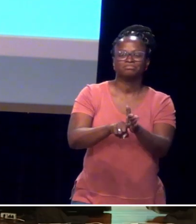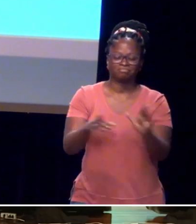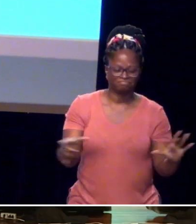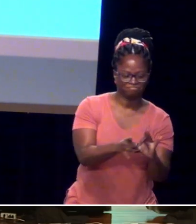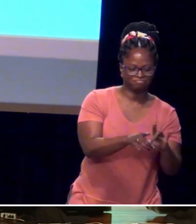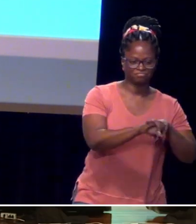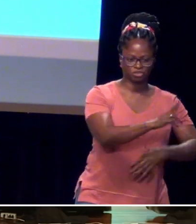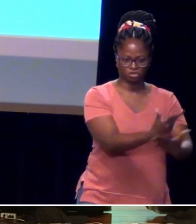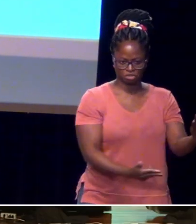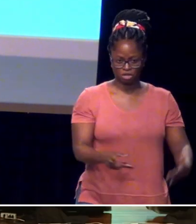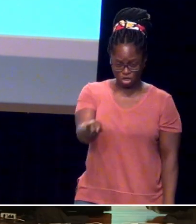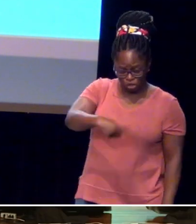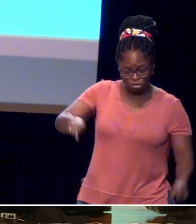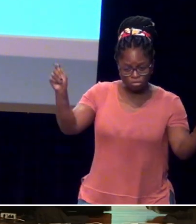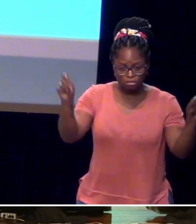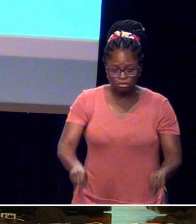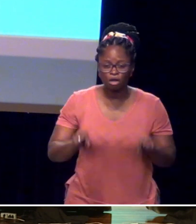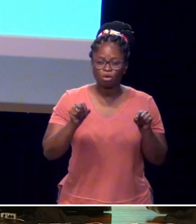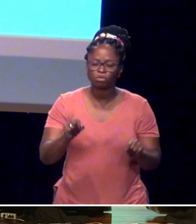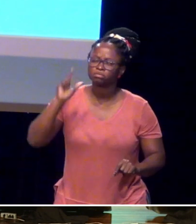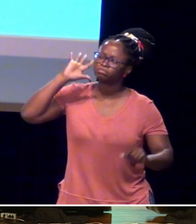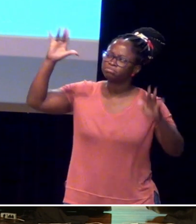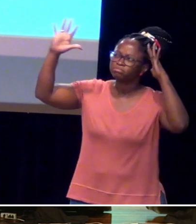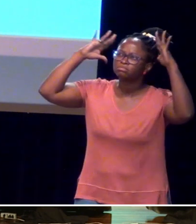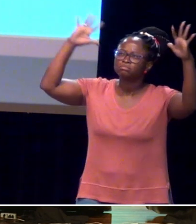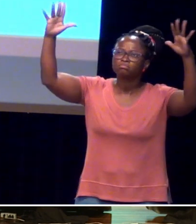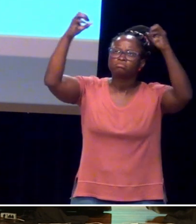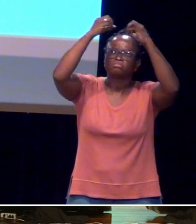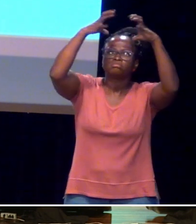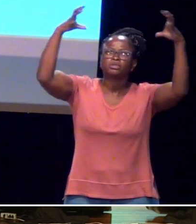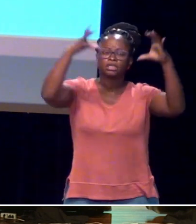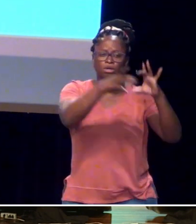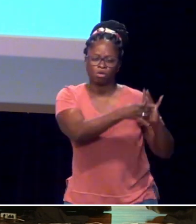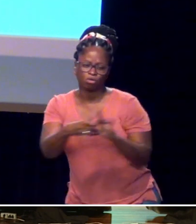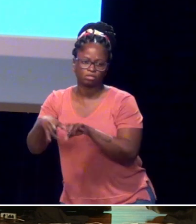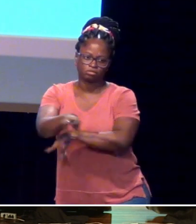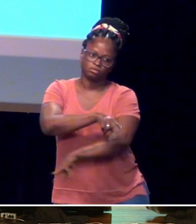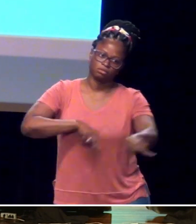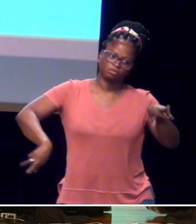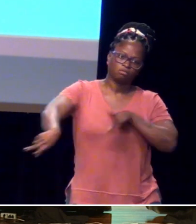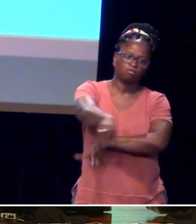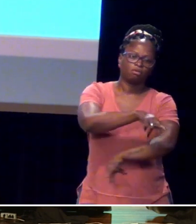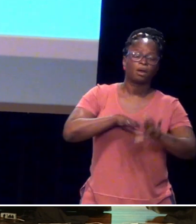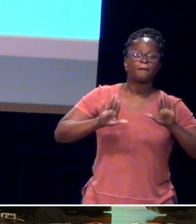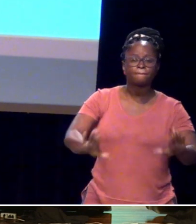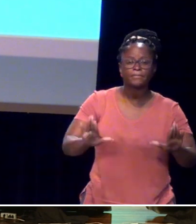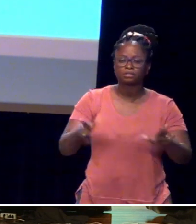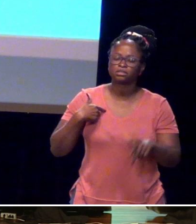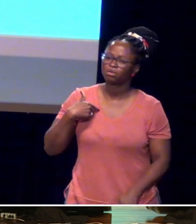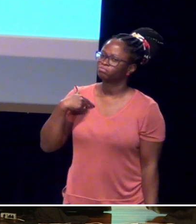bilíngue. E aí a gente pode fazer uma grande viagem desses diferentes contextos bilíngues, mas o